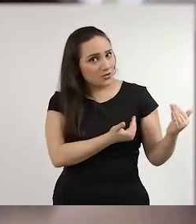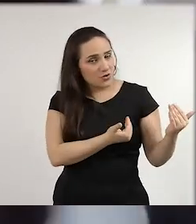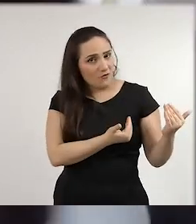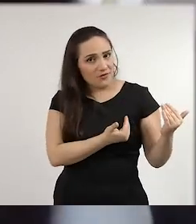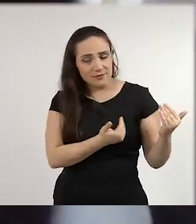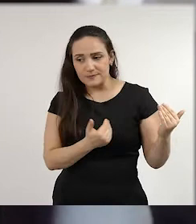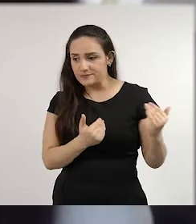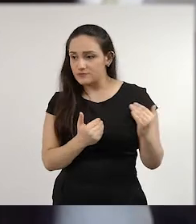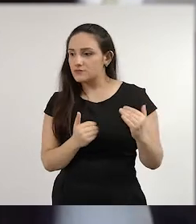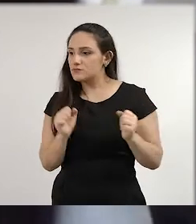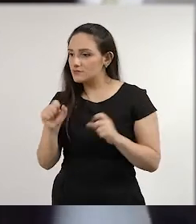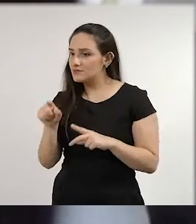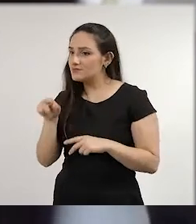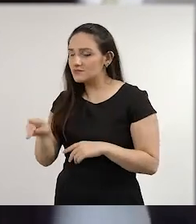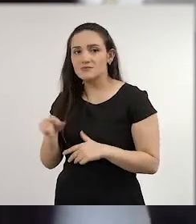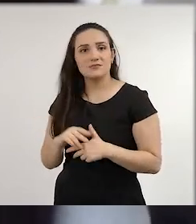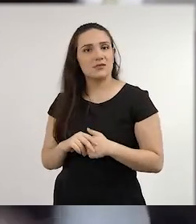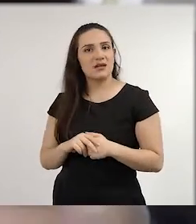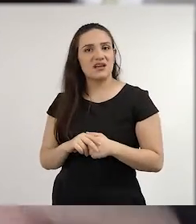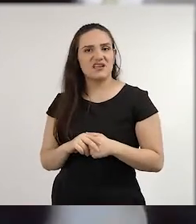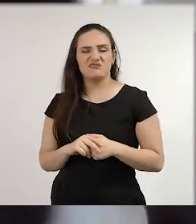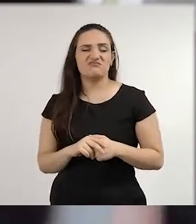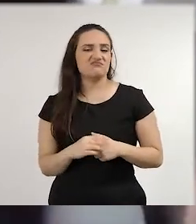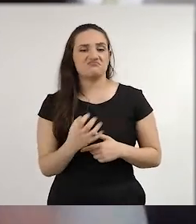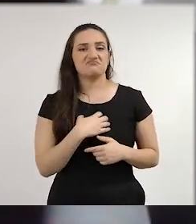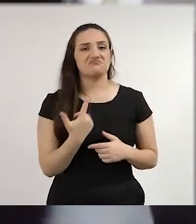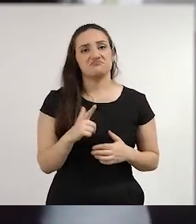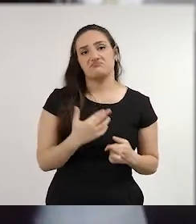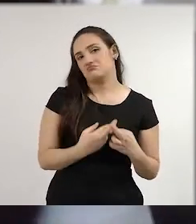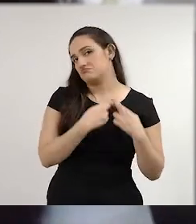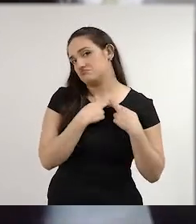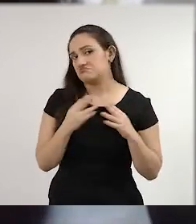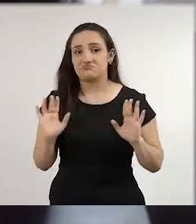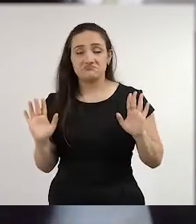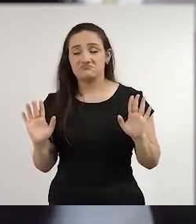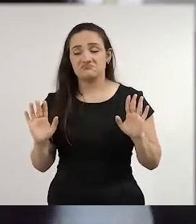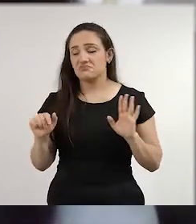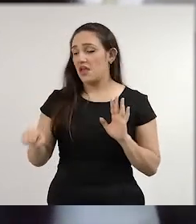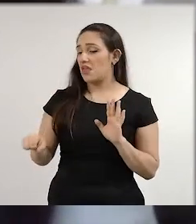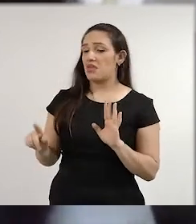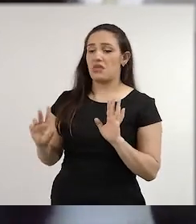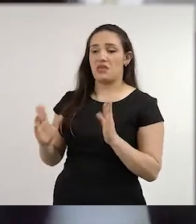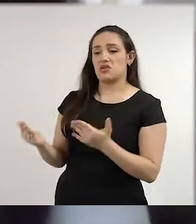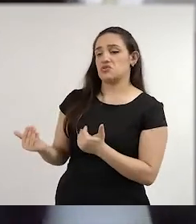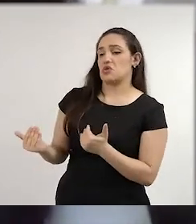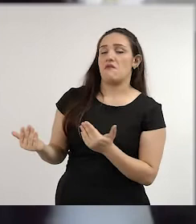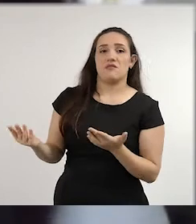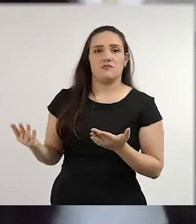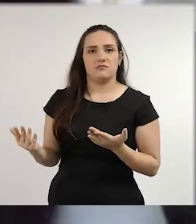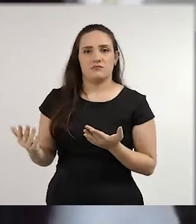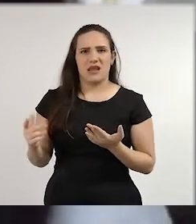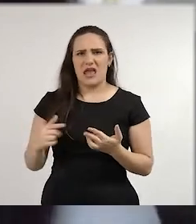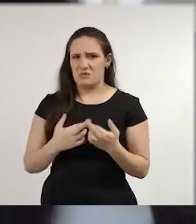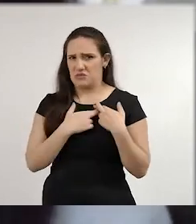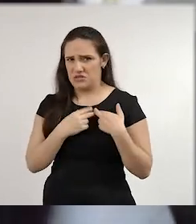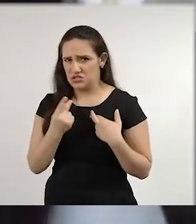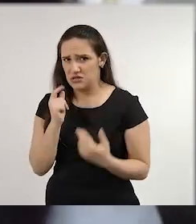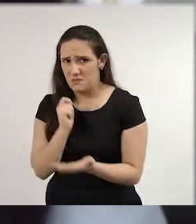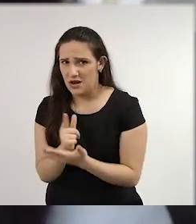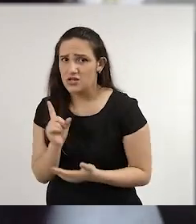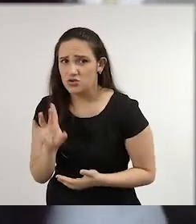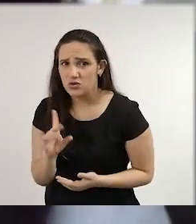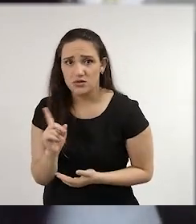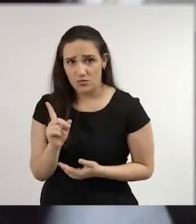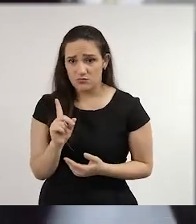uma cadeia de gestações sem ele ter responsabilidade. A responsabilidade não só financeira, mas